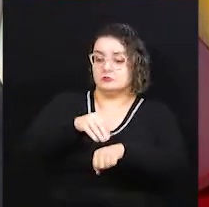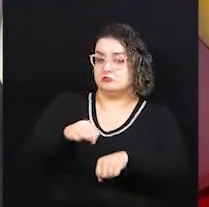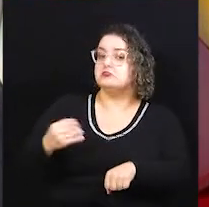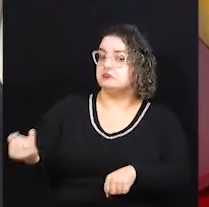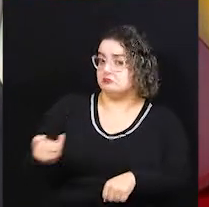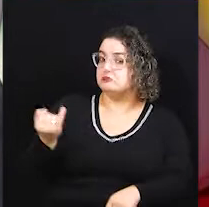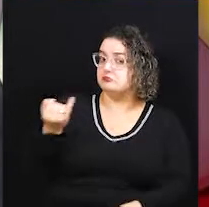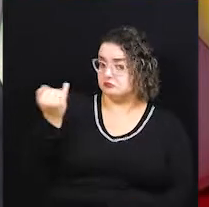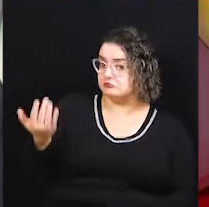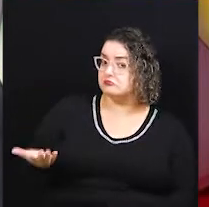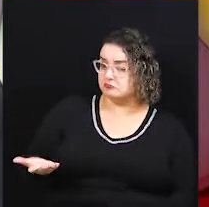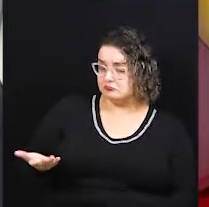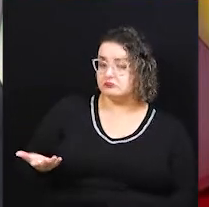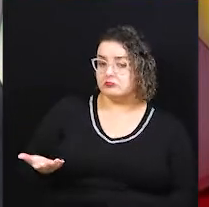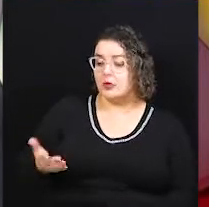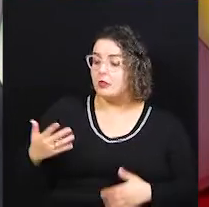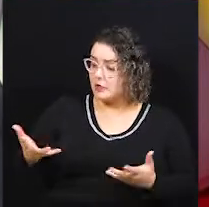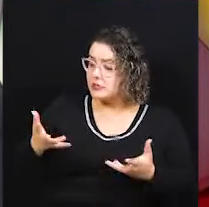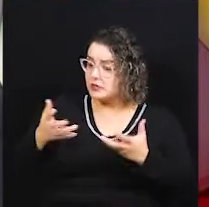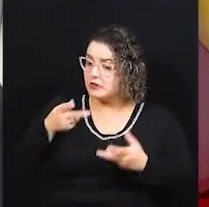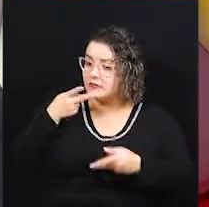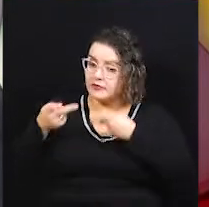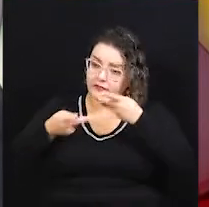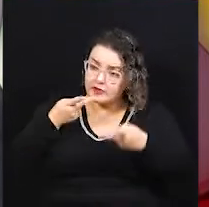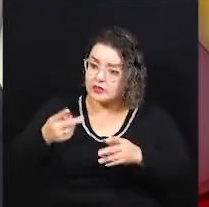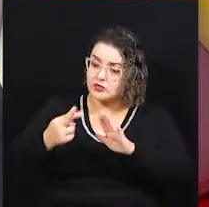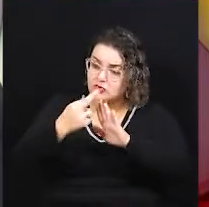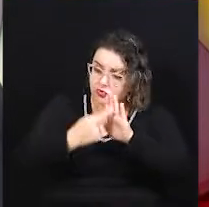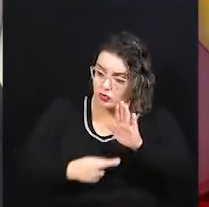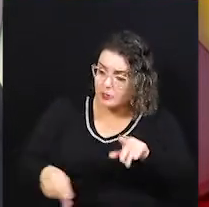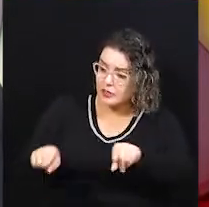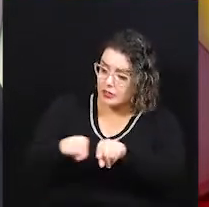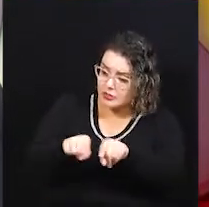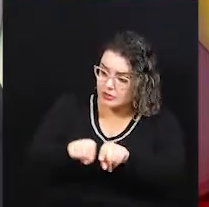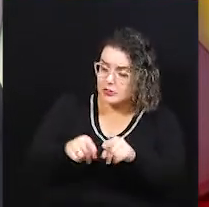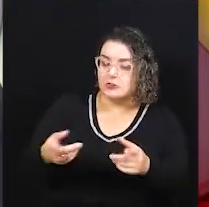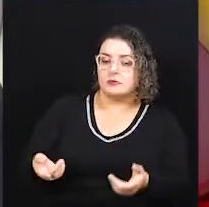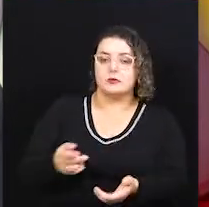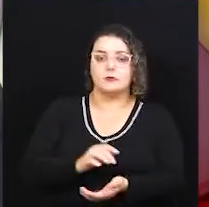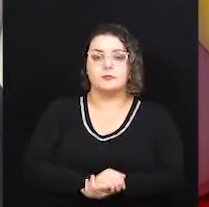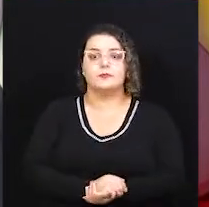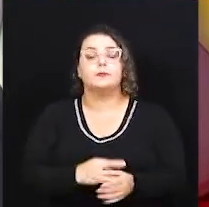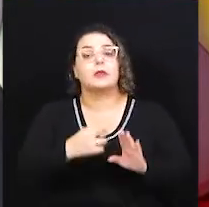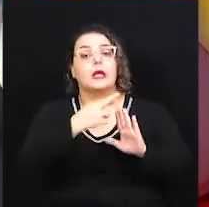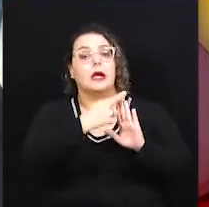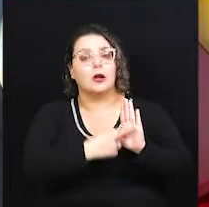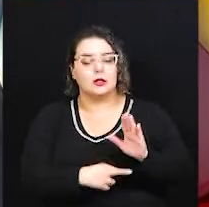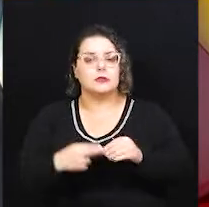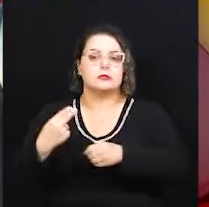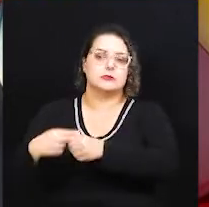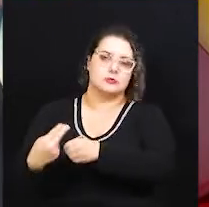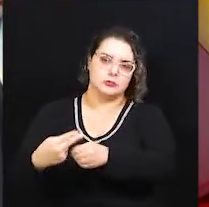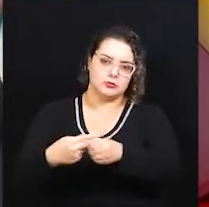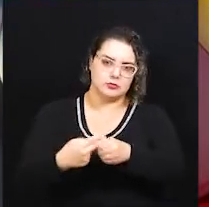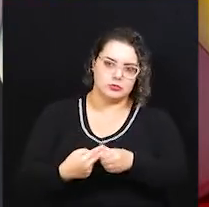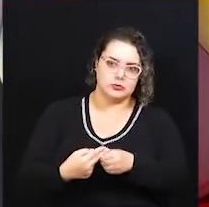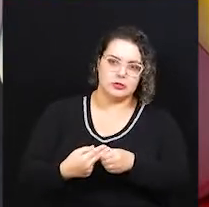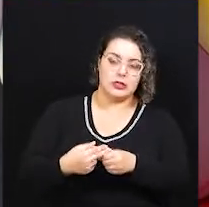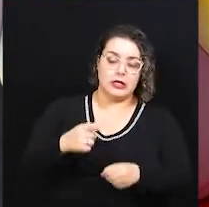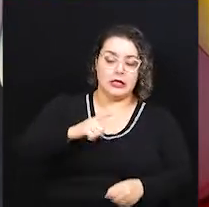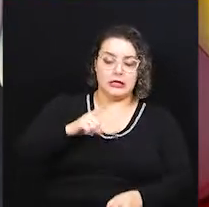dicas certamente muito importantes, mas gostaria que você falasse sobre a redação também. A redação da Unicamp, ela